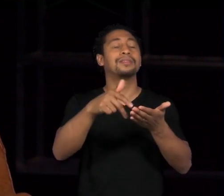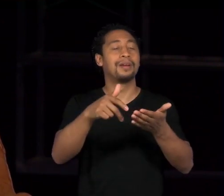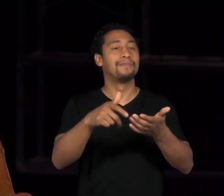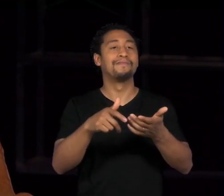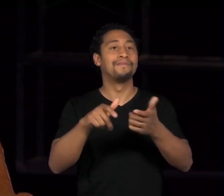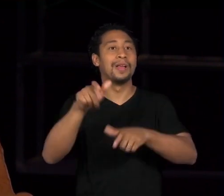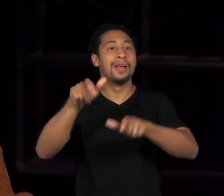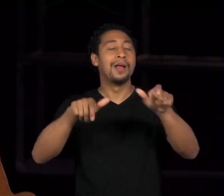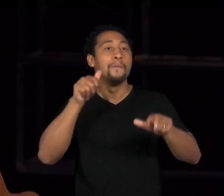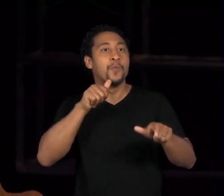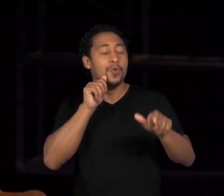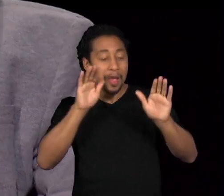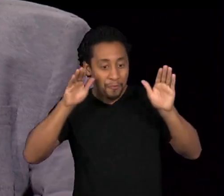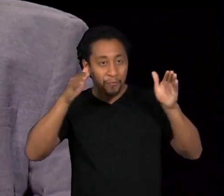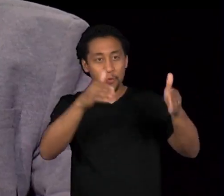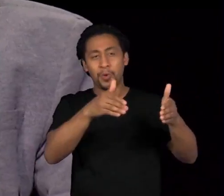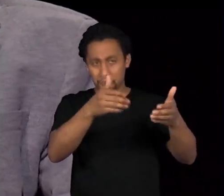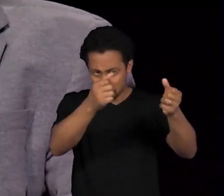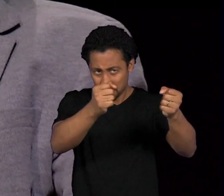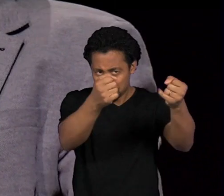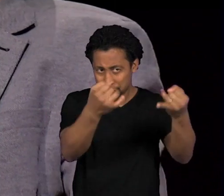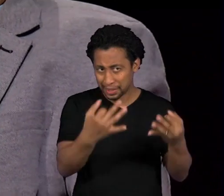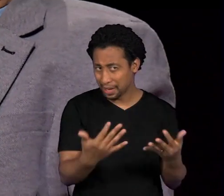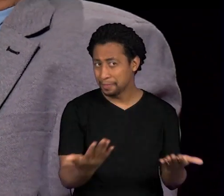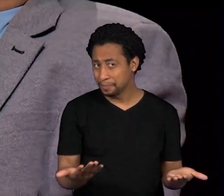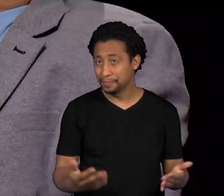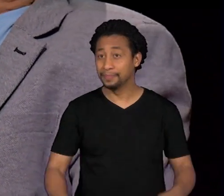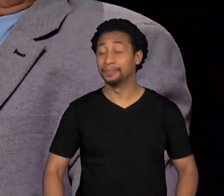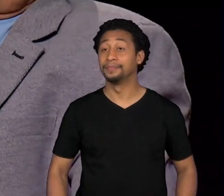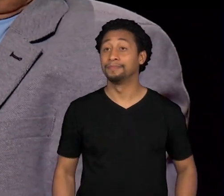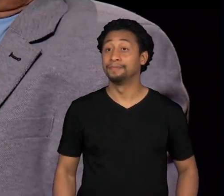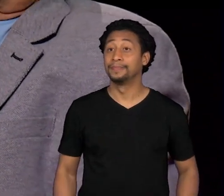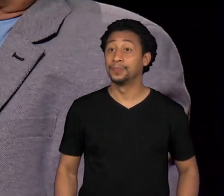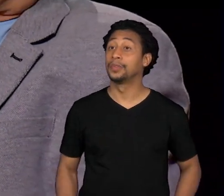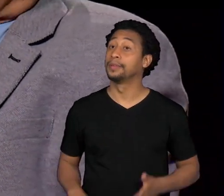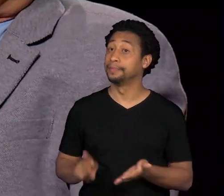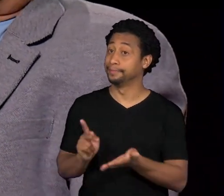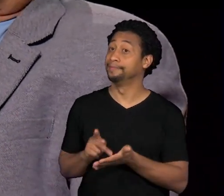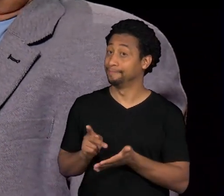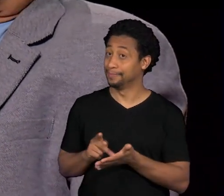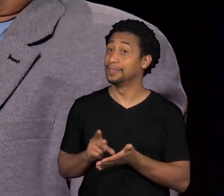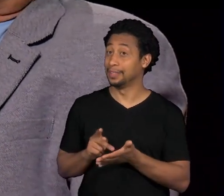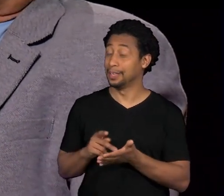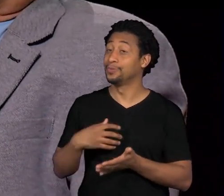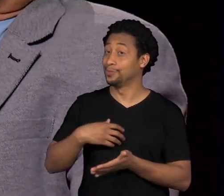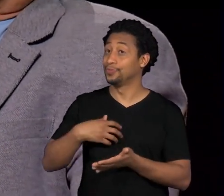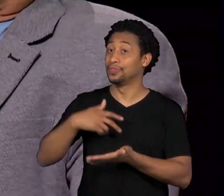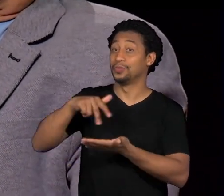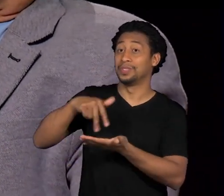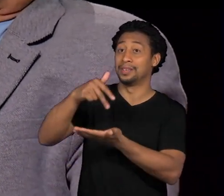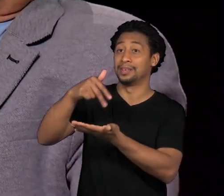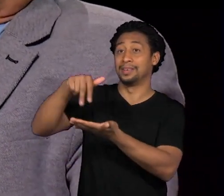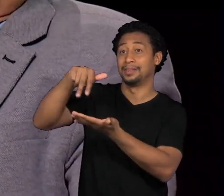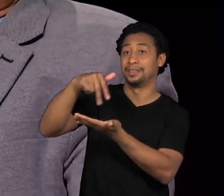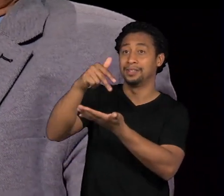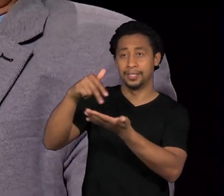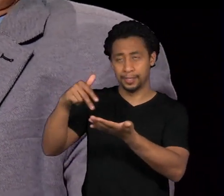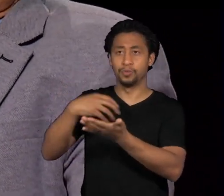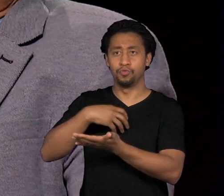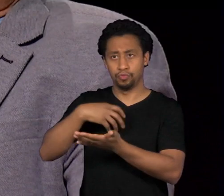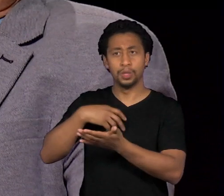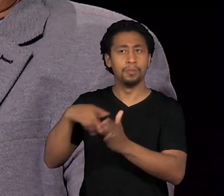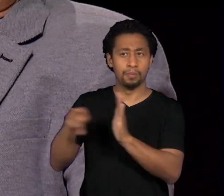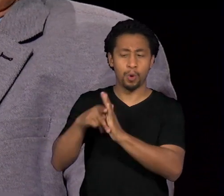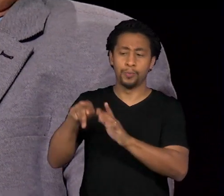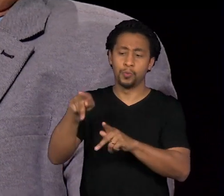falar um pouquinho sobre isso é verdade na maioria das manifestações populares a